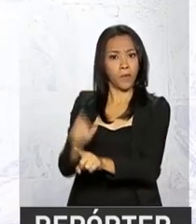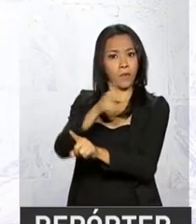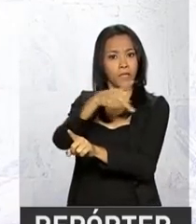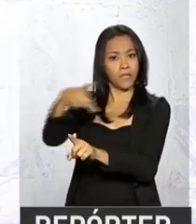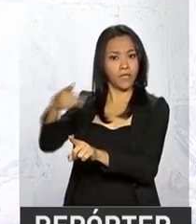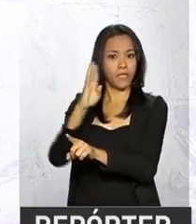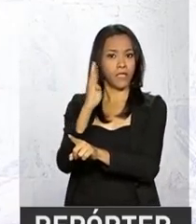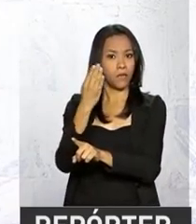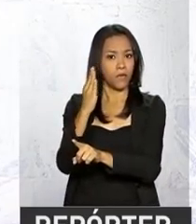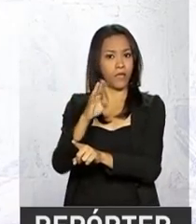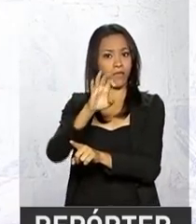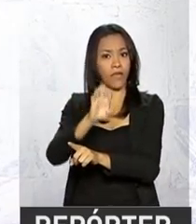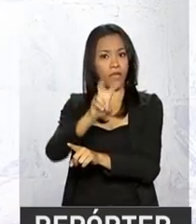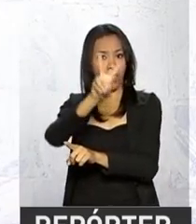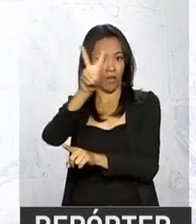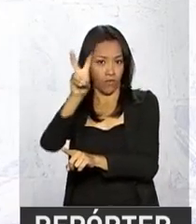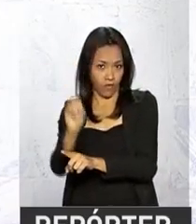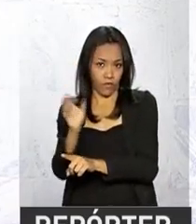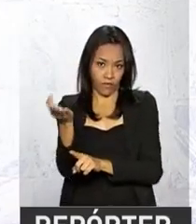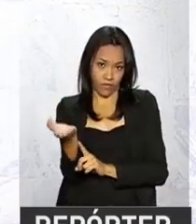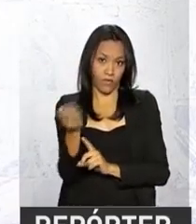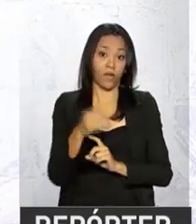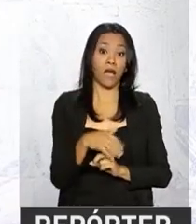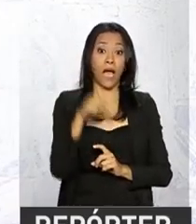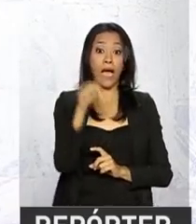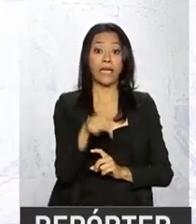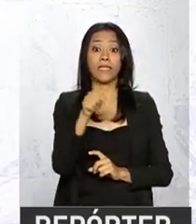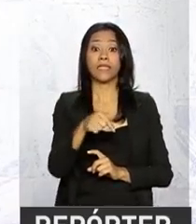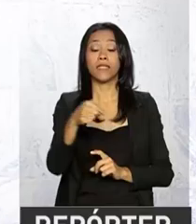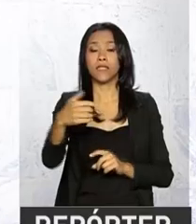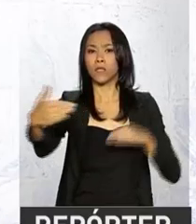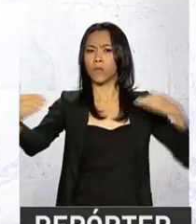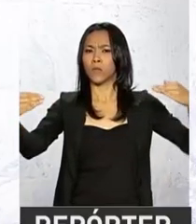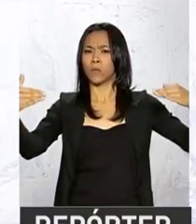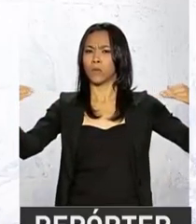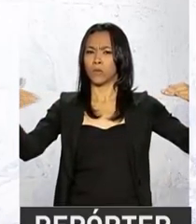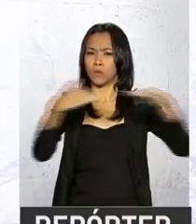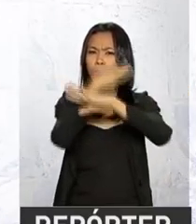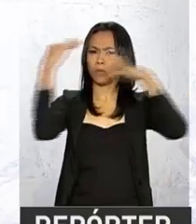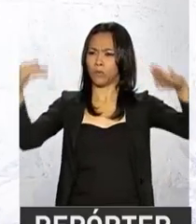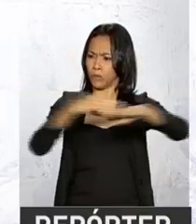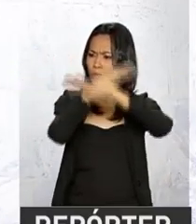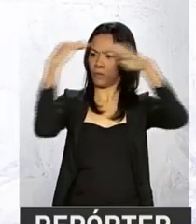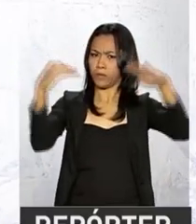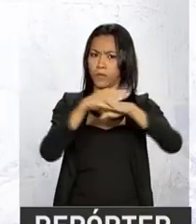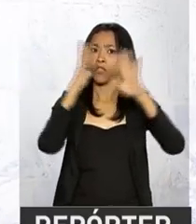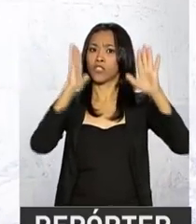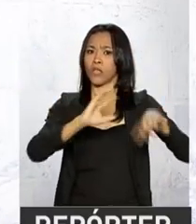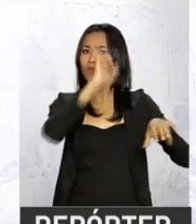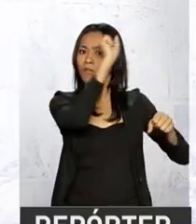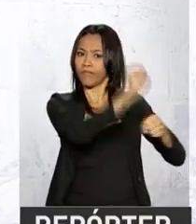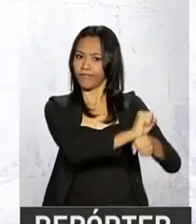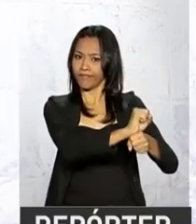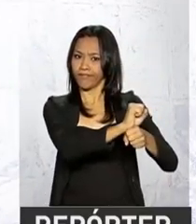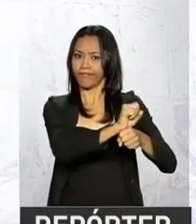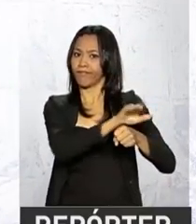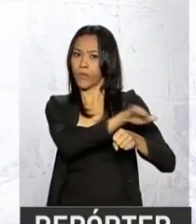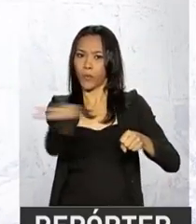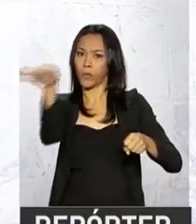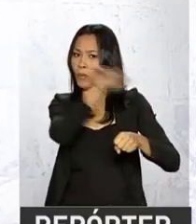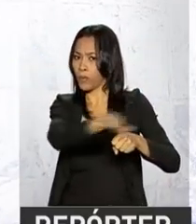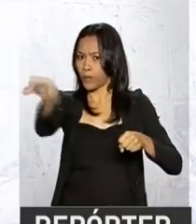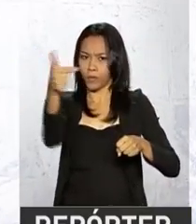Evo Morales. Bom, aqui o trânsito em torno da Praça dos Três Poderes já foi interrompido